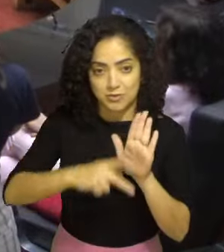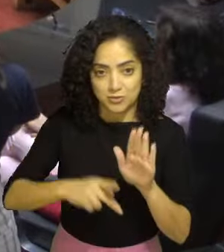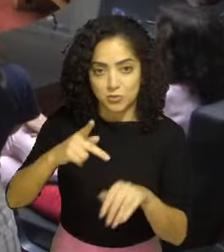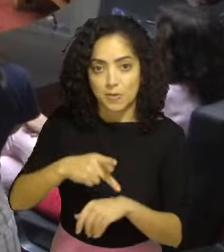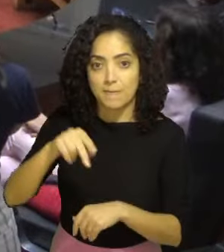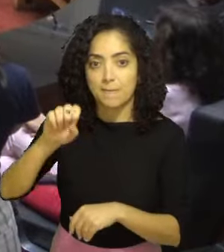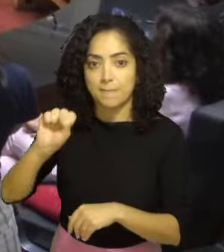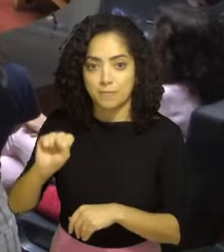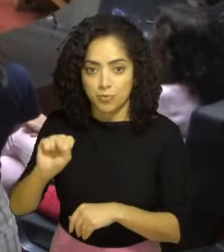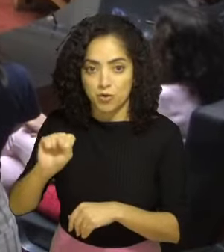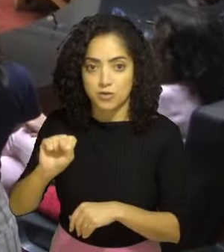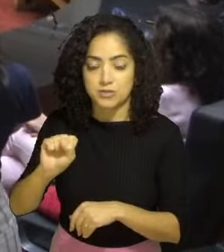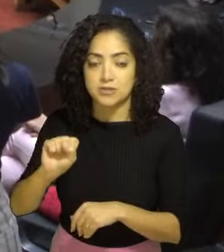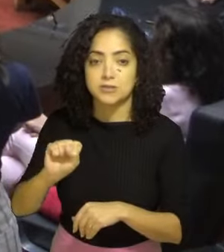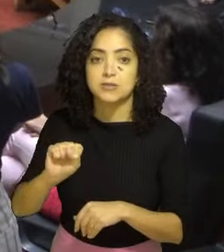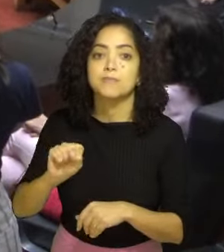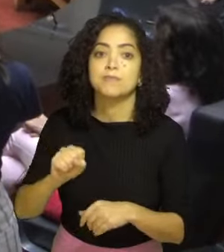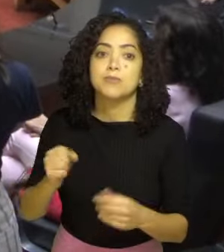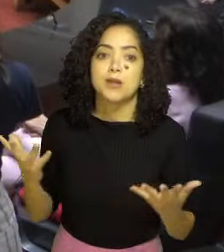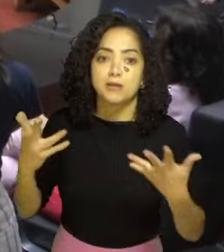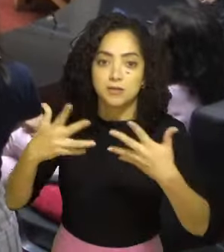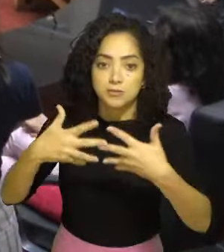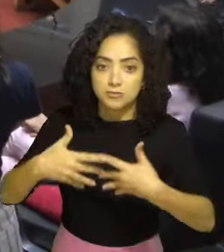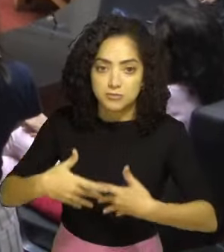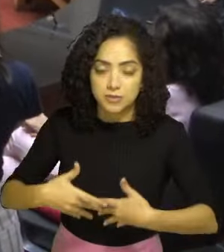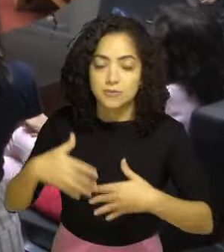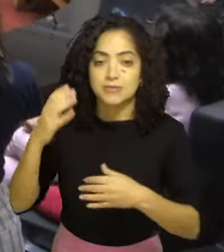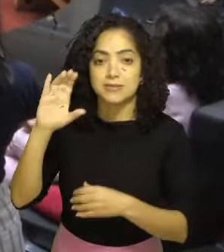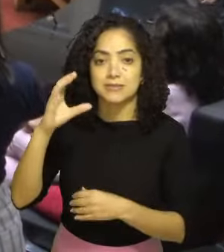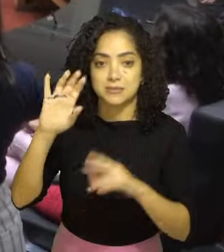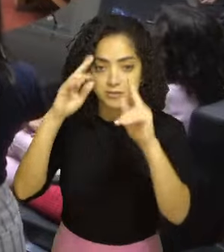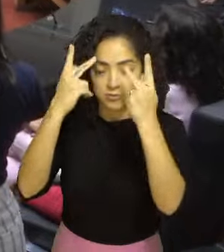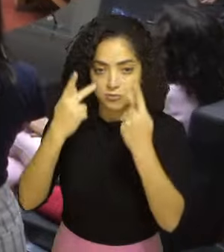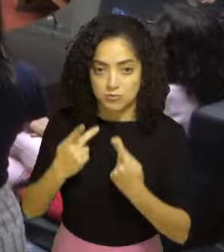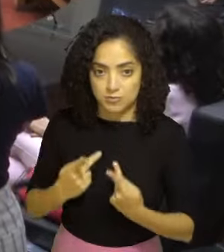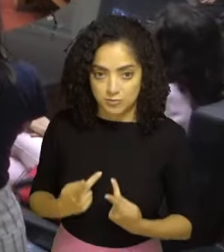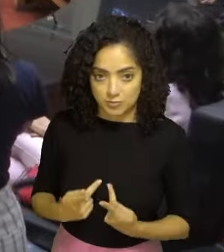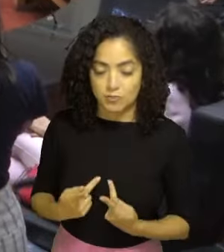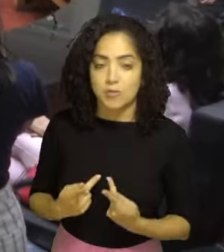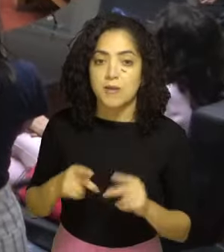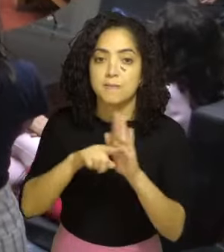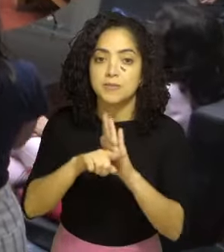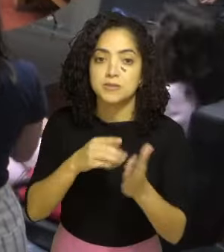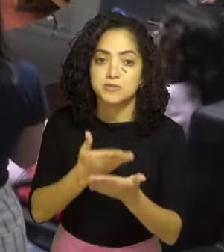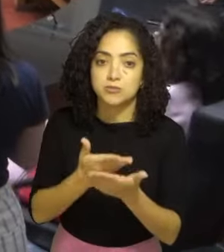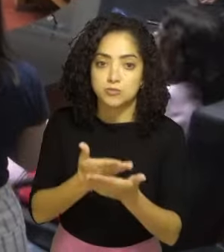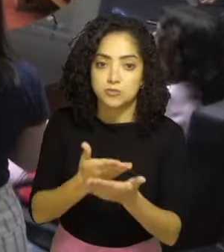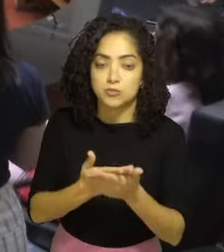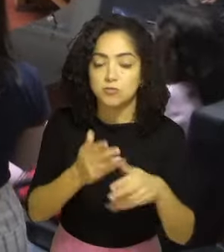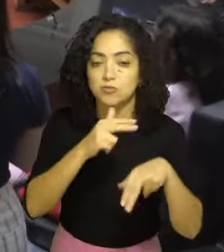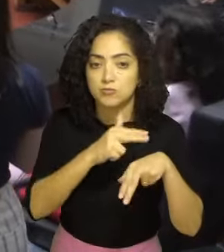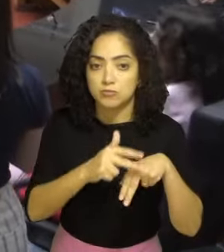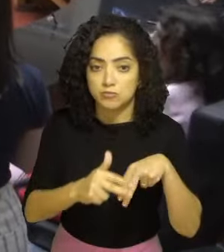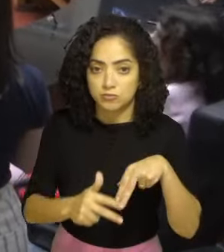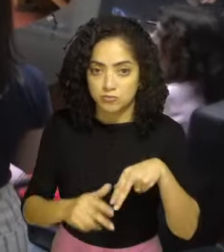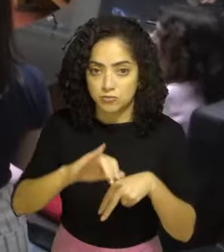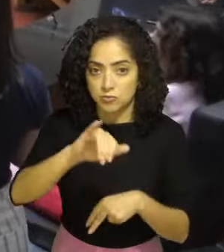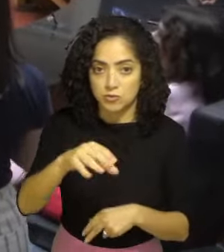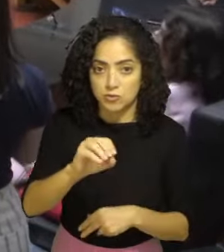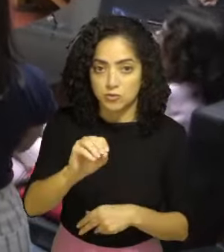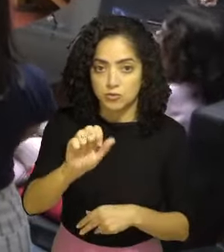Pós-Graduação Interdisciplinar em Ciências Humanas da UFSC e pesquisadora do Instituto de Estudos de Gênero, doutora Joana